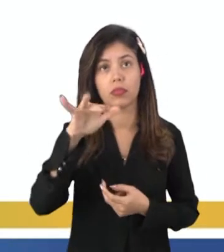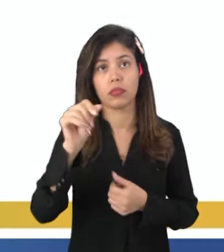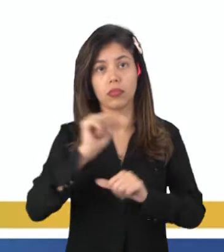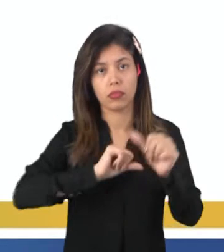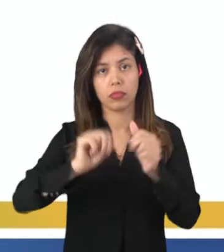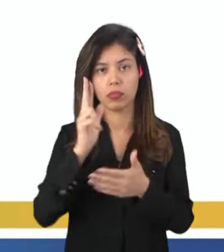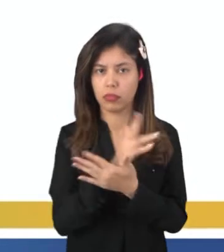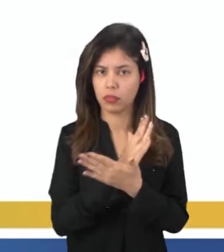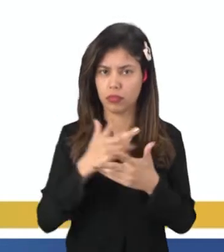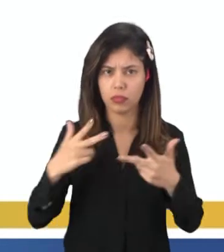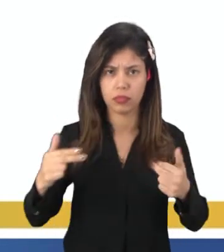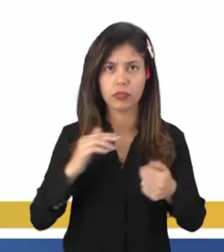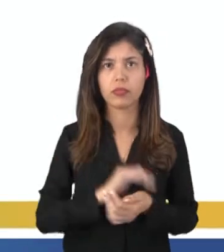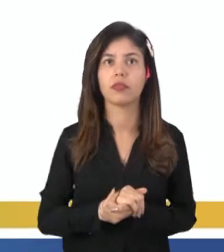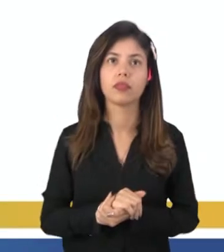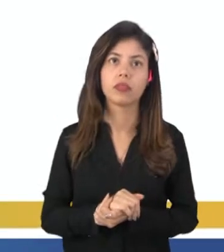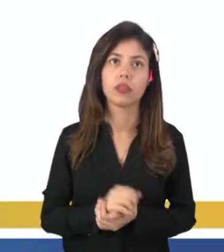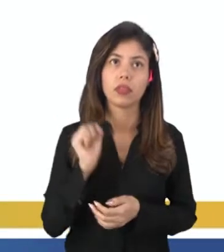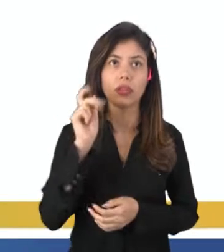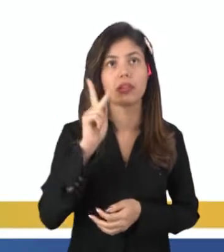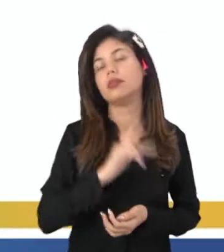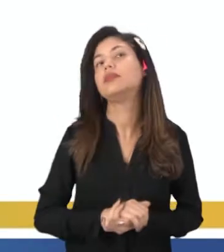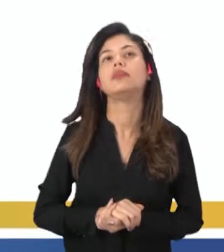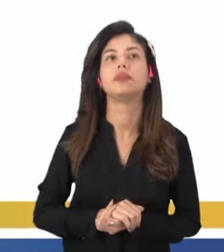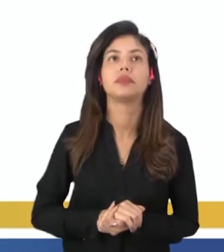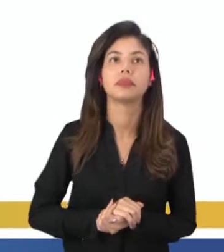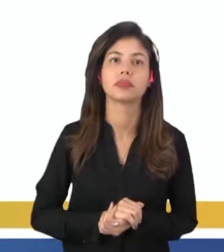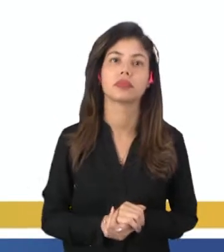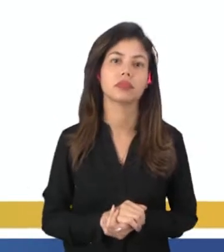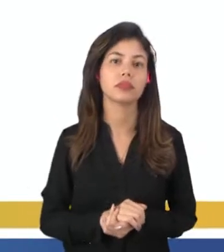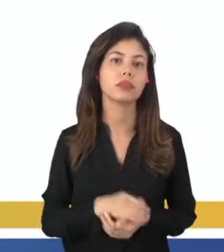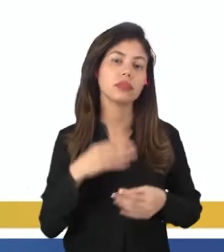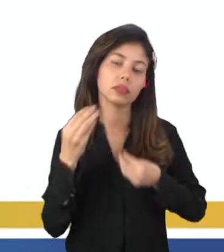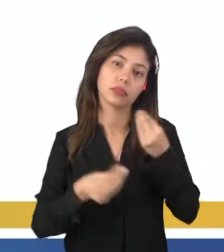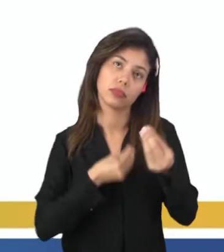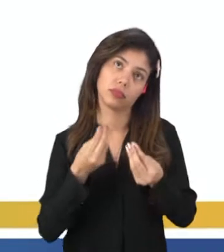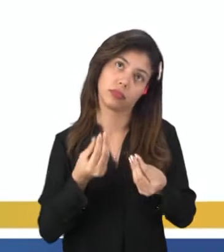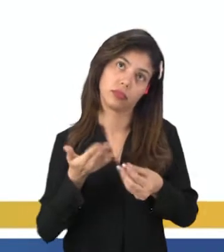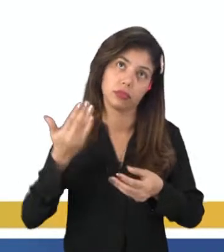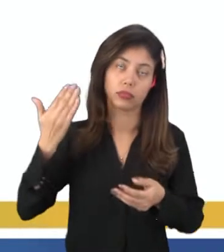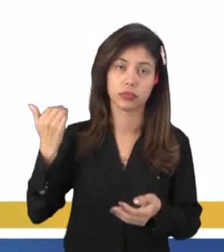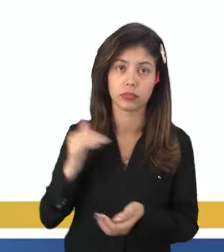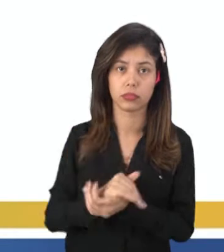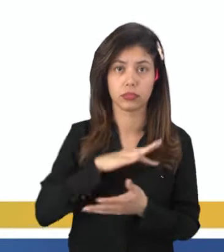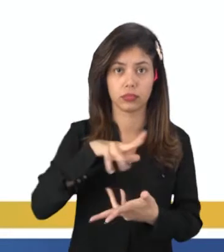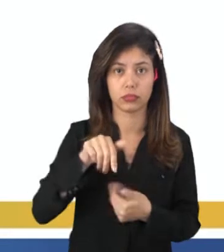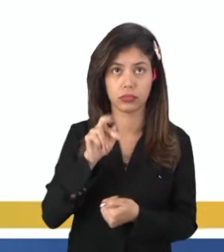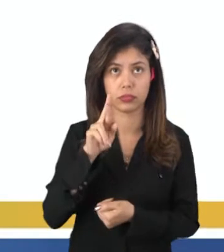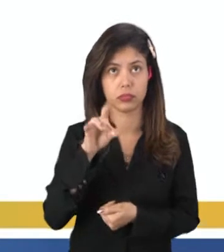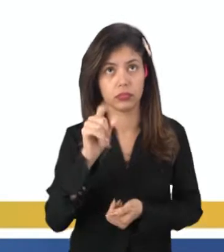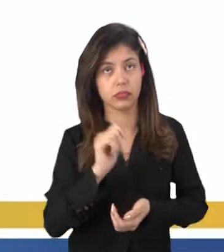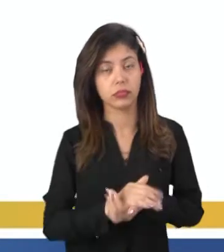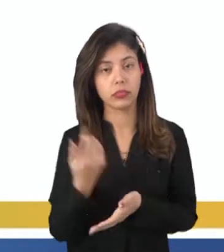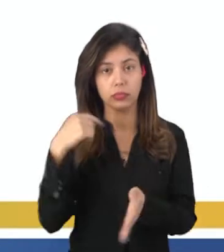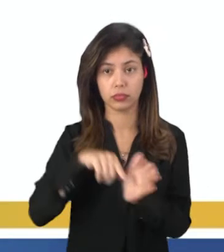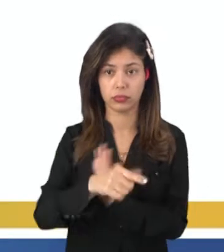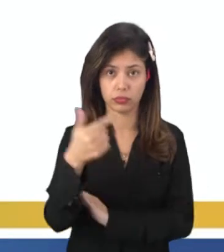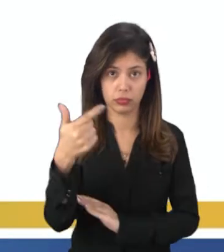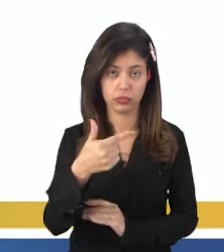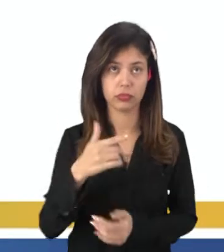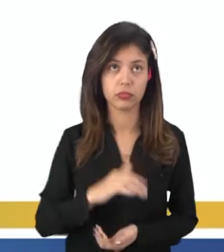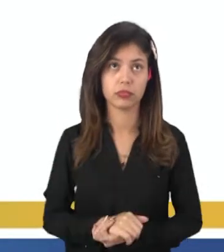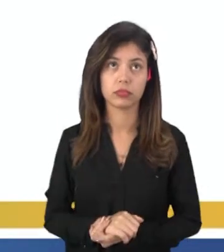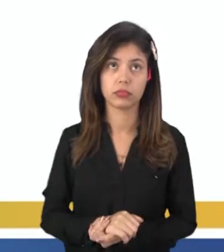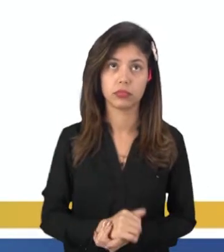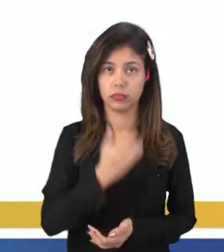coisas. Aí ele diz, ok, né? Então, pessoal, como era o mundo feudal? Uma segunda pergunta.